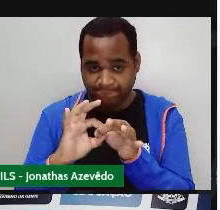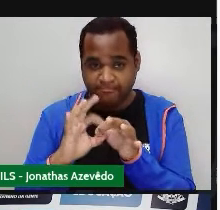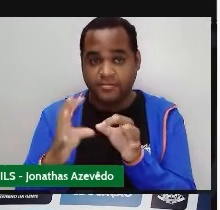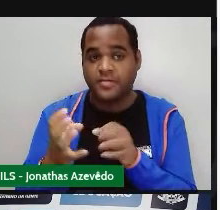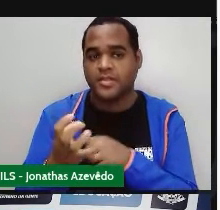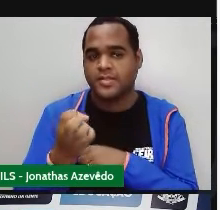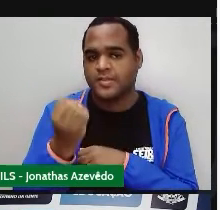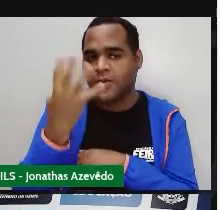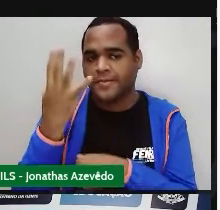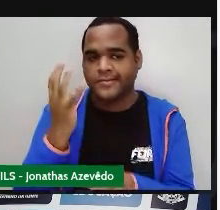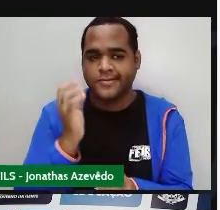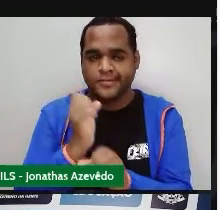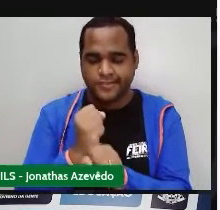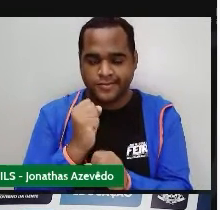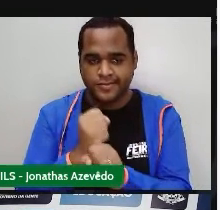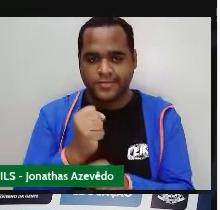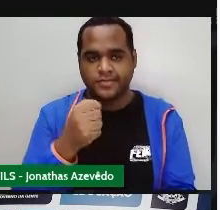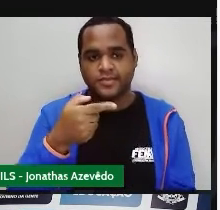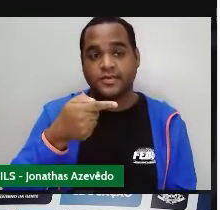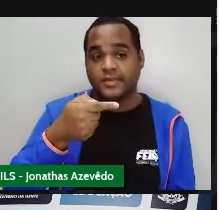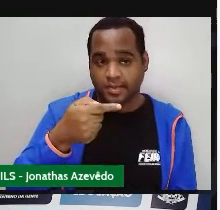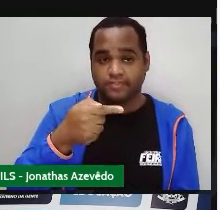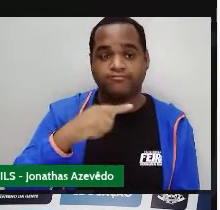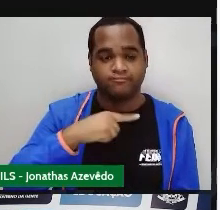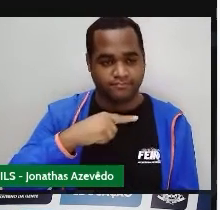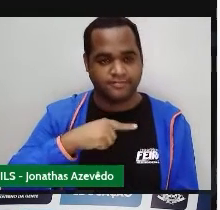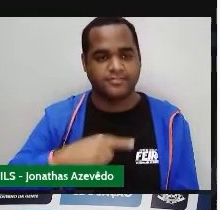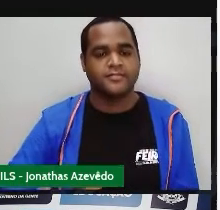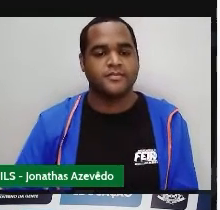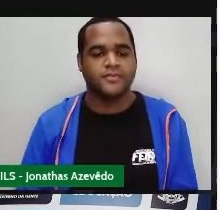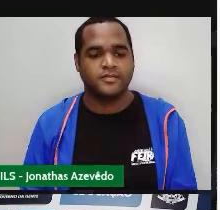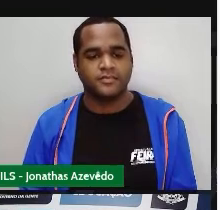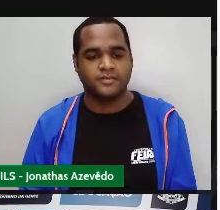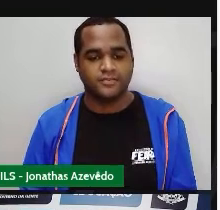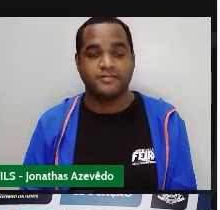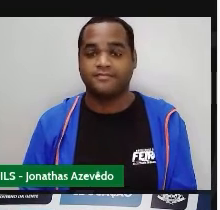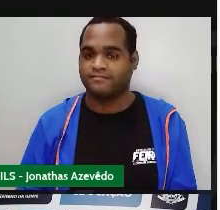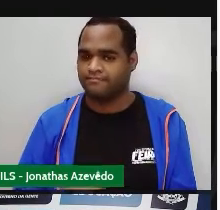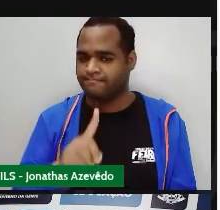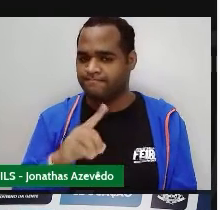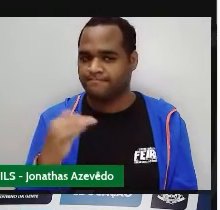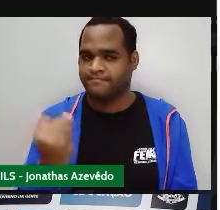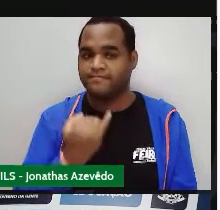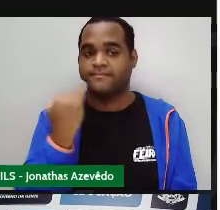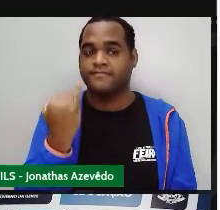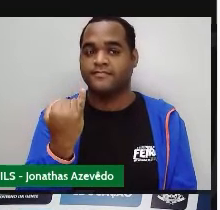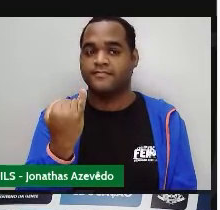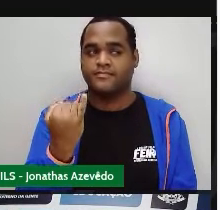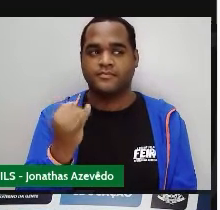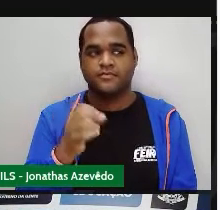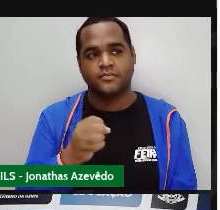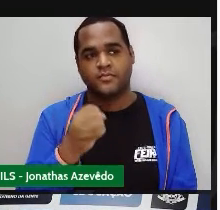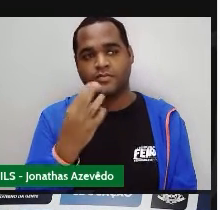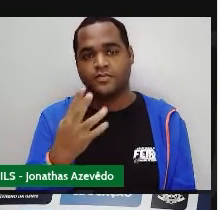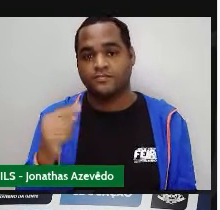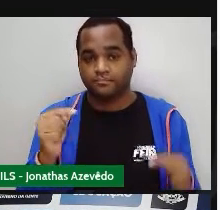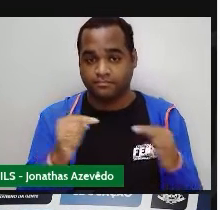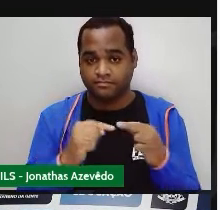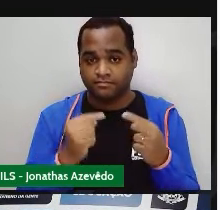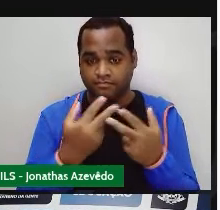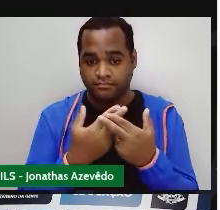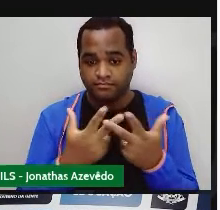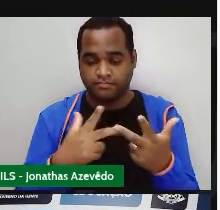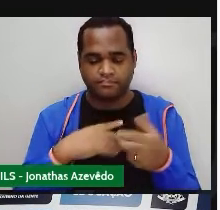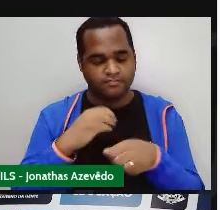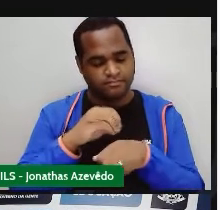quantidades vai dar sete figuras Olha só isso é importante ou seja uma informação